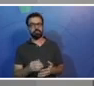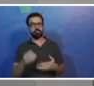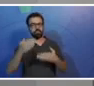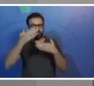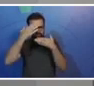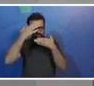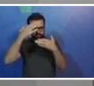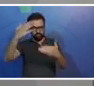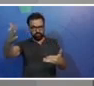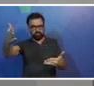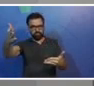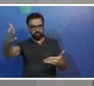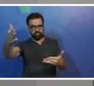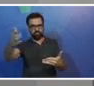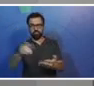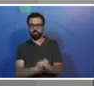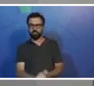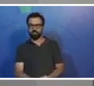agradecer muito